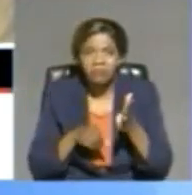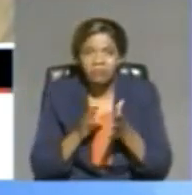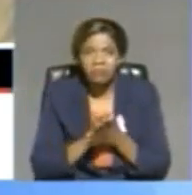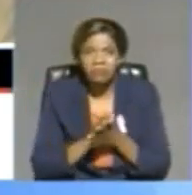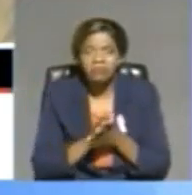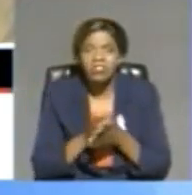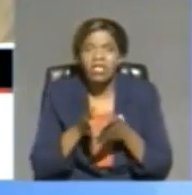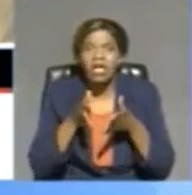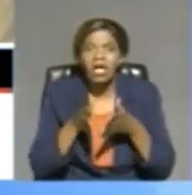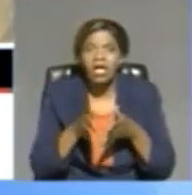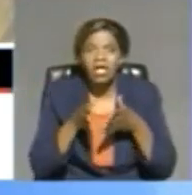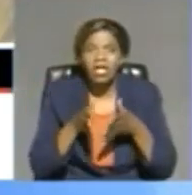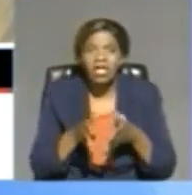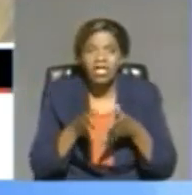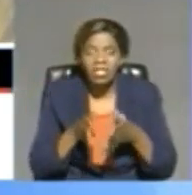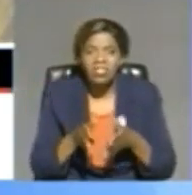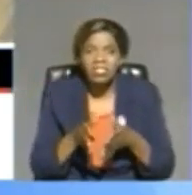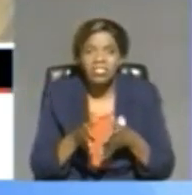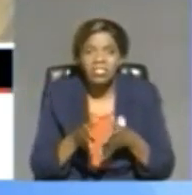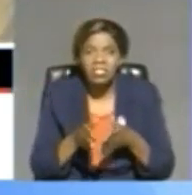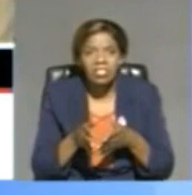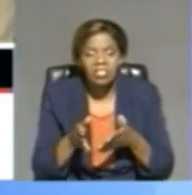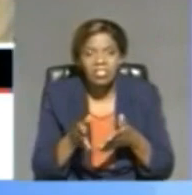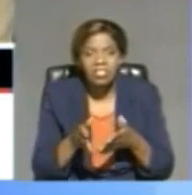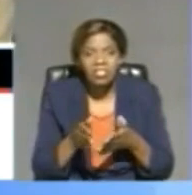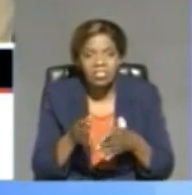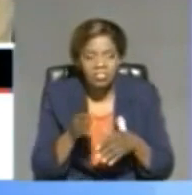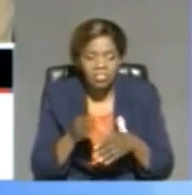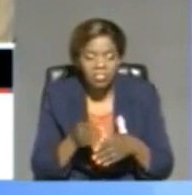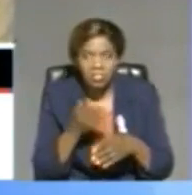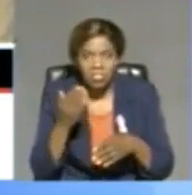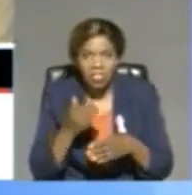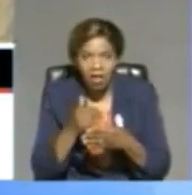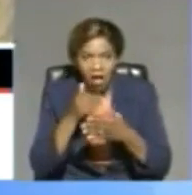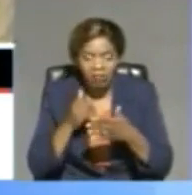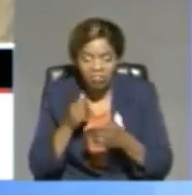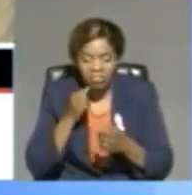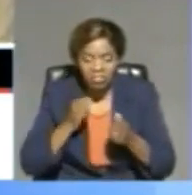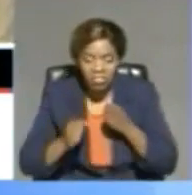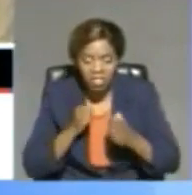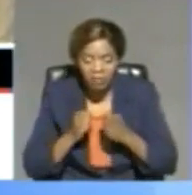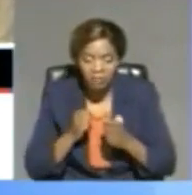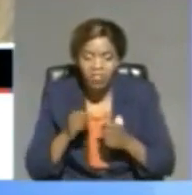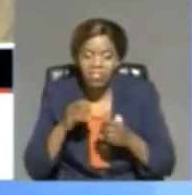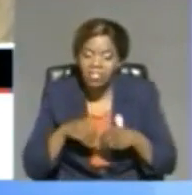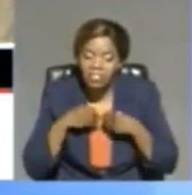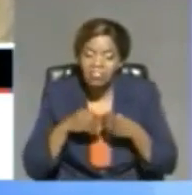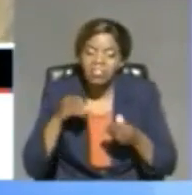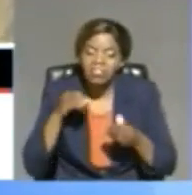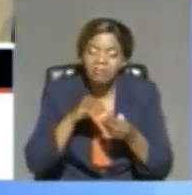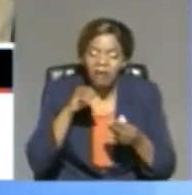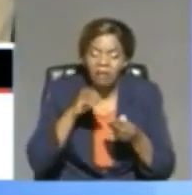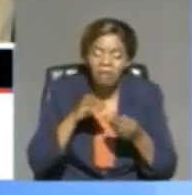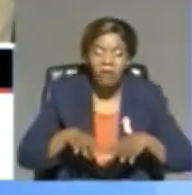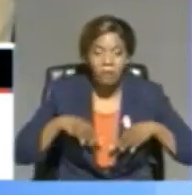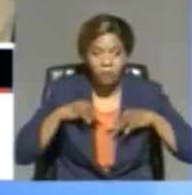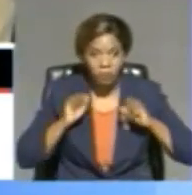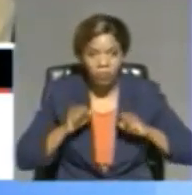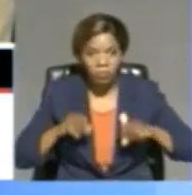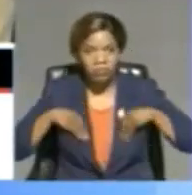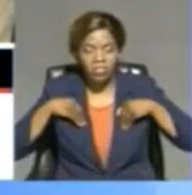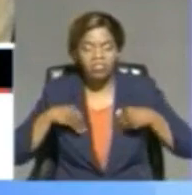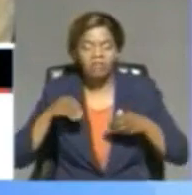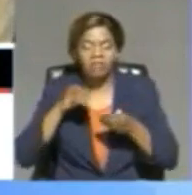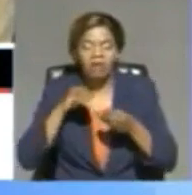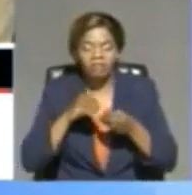momentos decisivos da campanha serão sentidos muito mais a partir de quinta-feira, quando